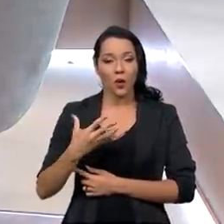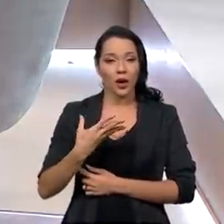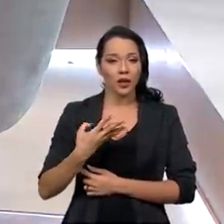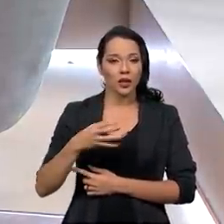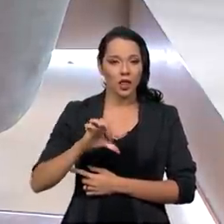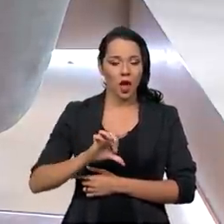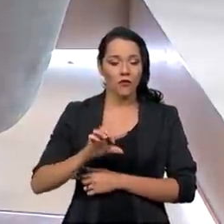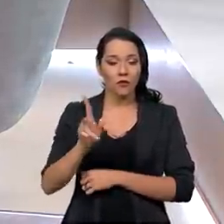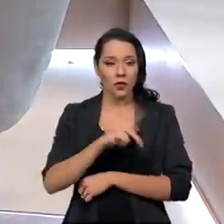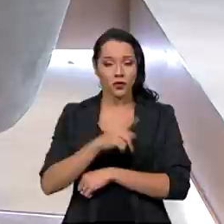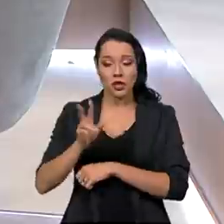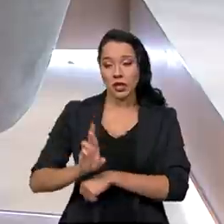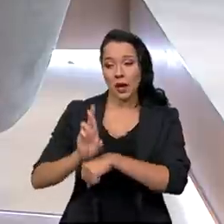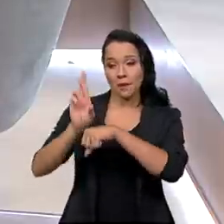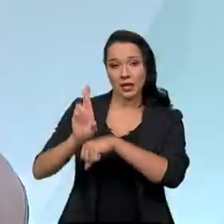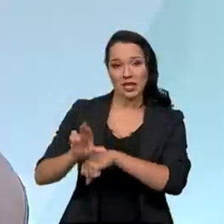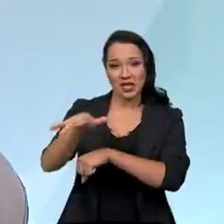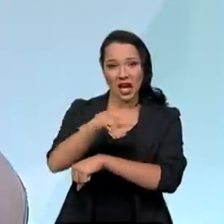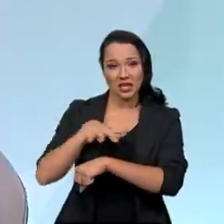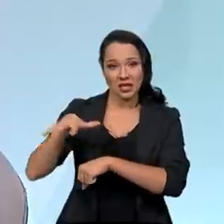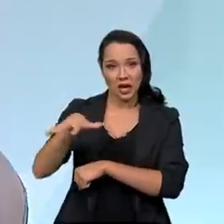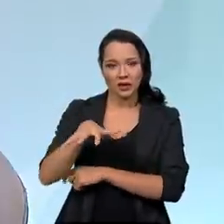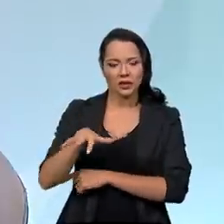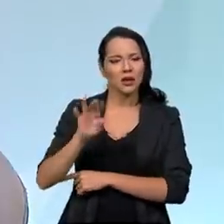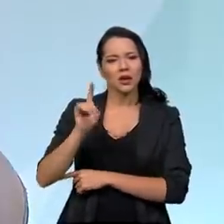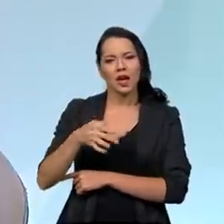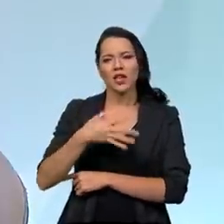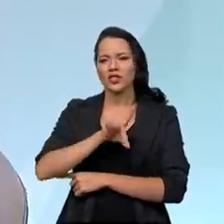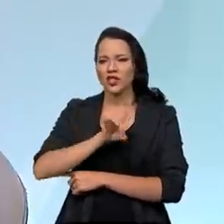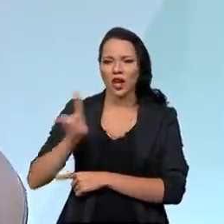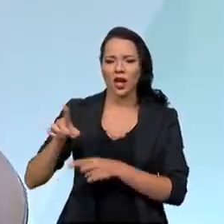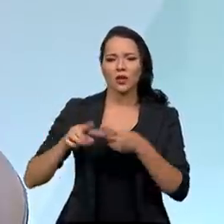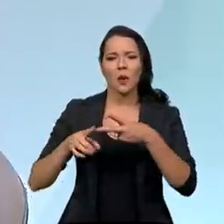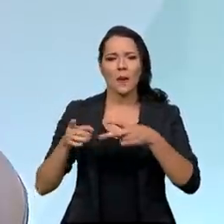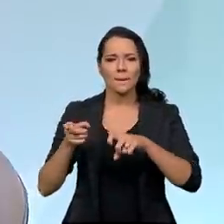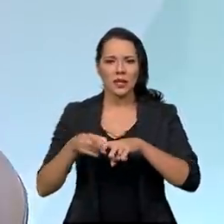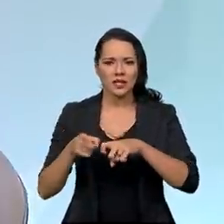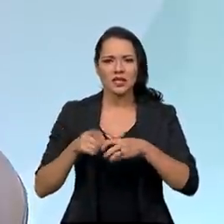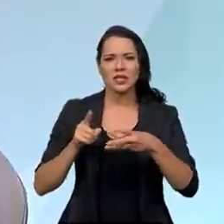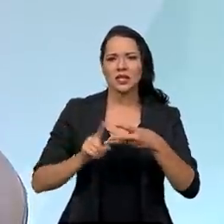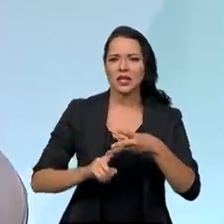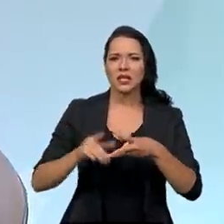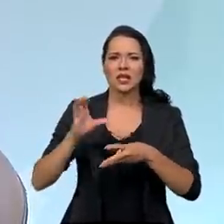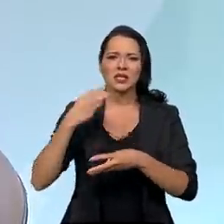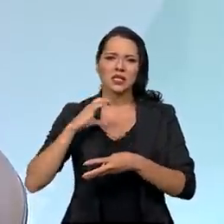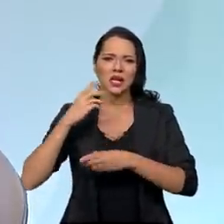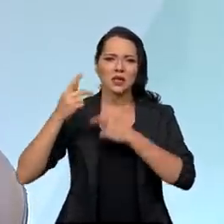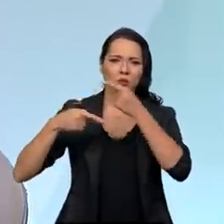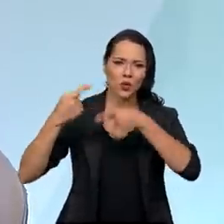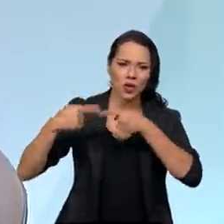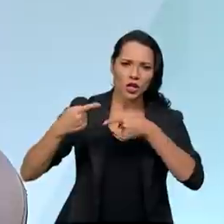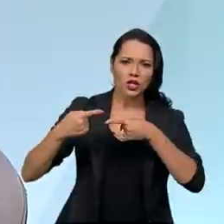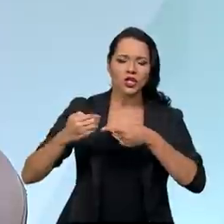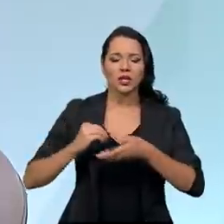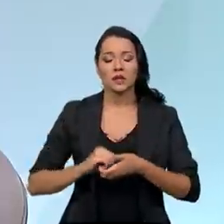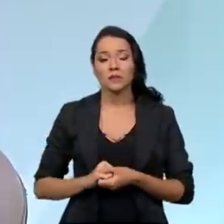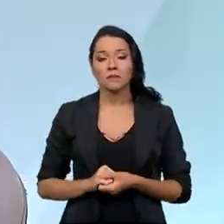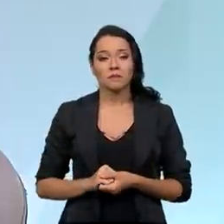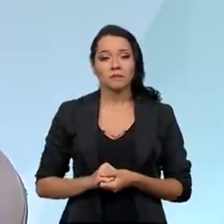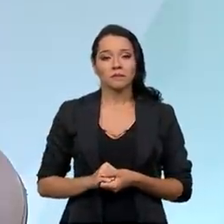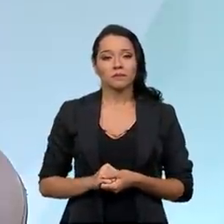professores que representam as grandes áreas, direito, medicina, antropologia, ciência política,